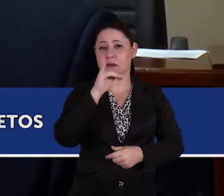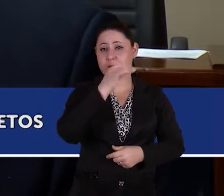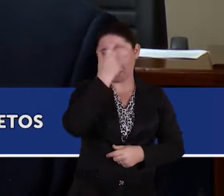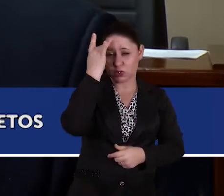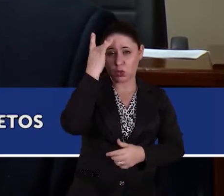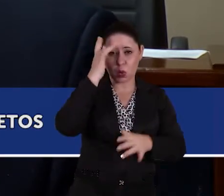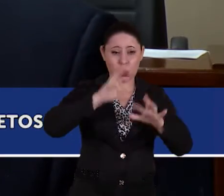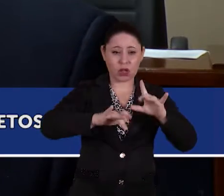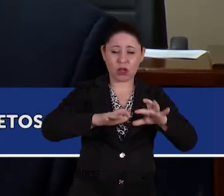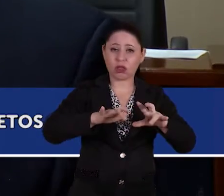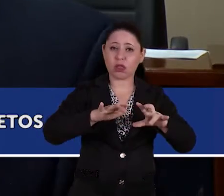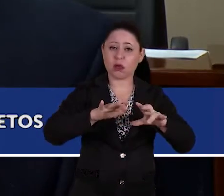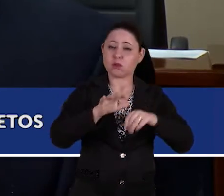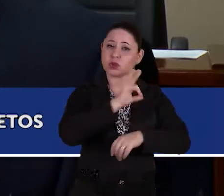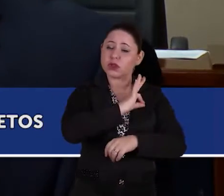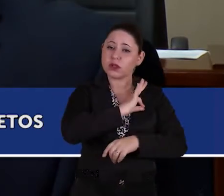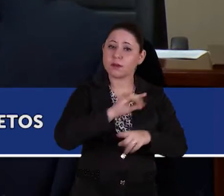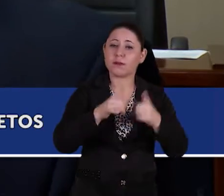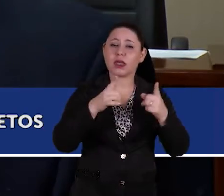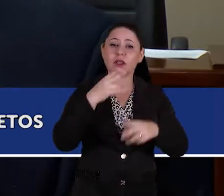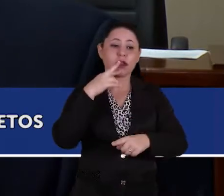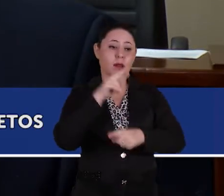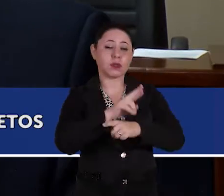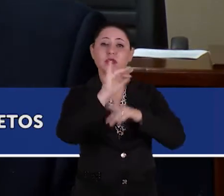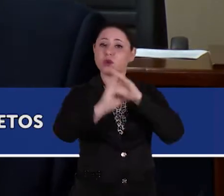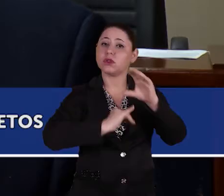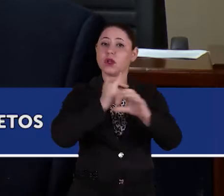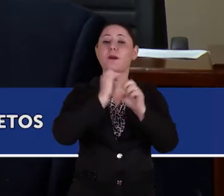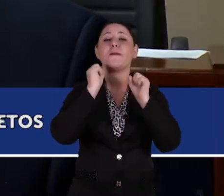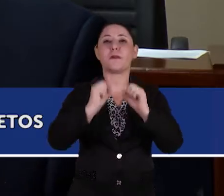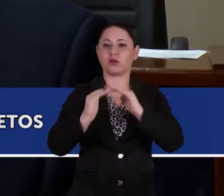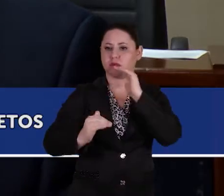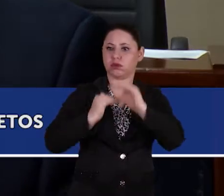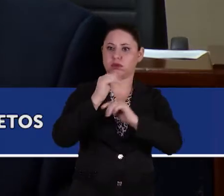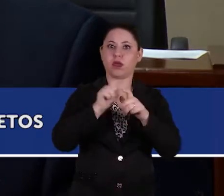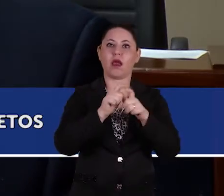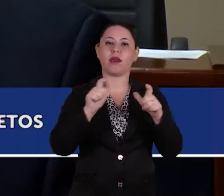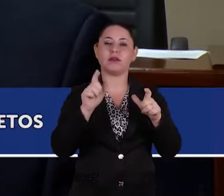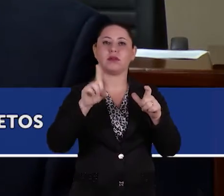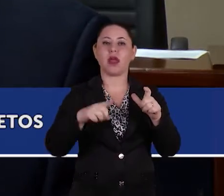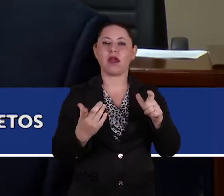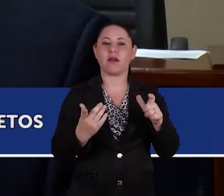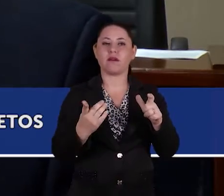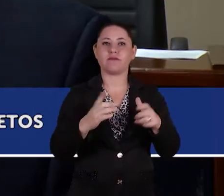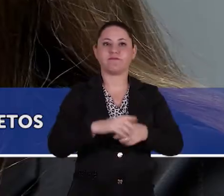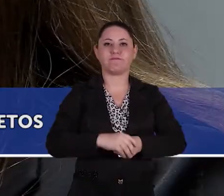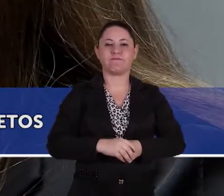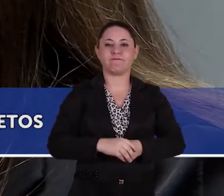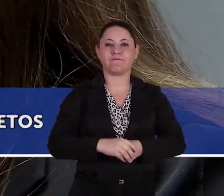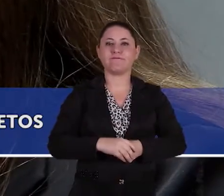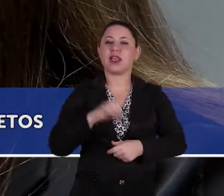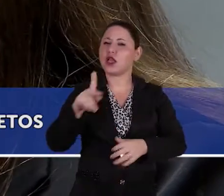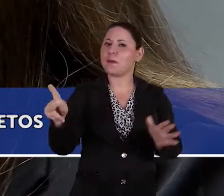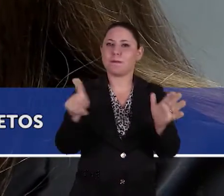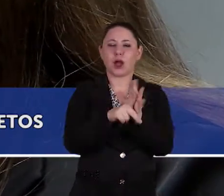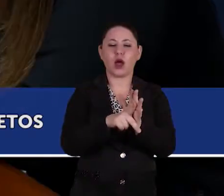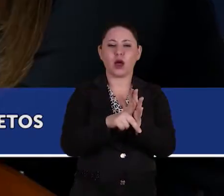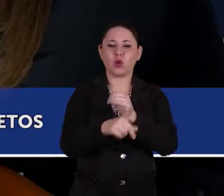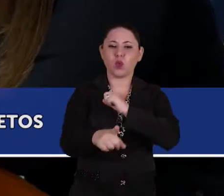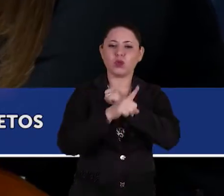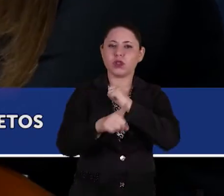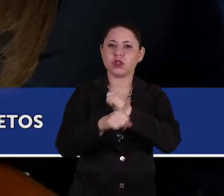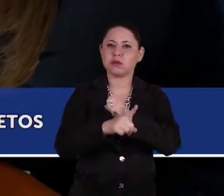um escrivão, mas você pode fazer a sua reclamação direto via online, e isso tem um avanço muito grande, dá